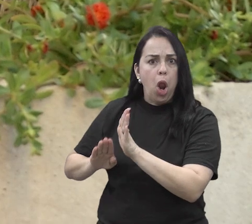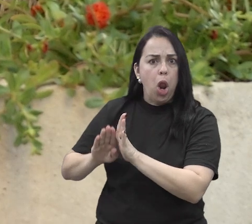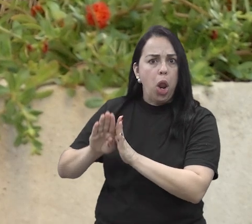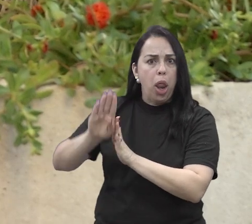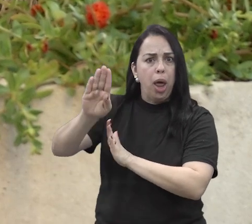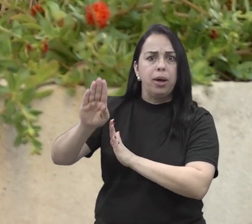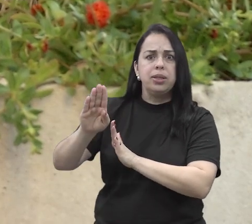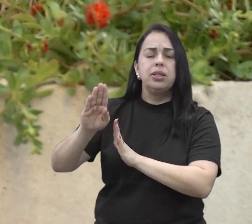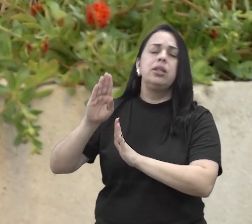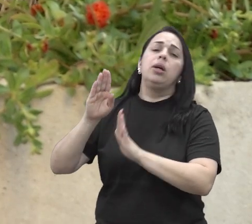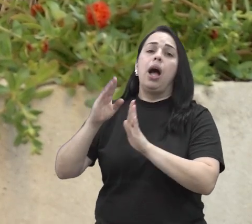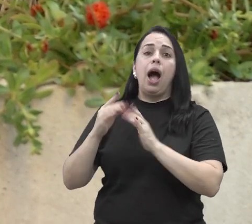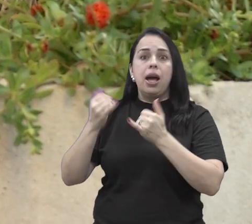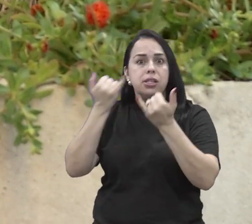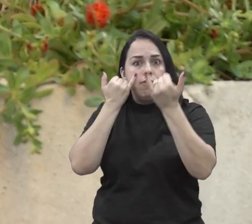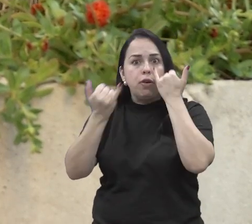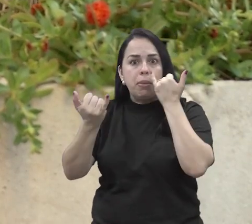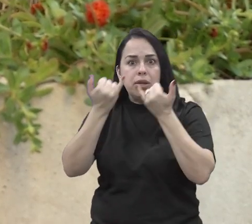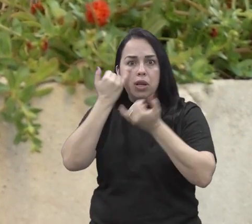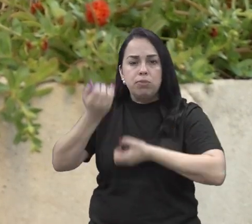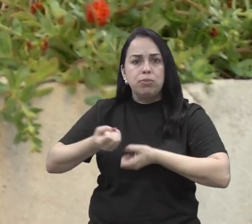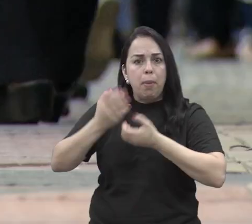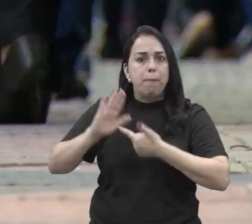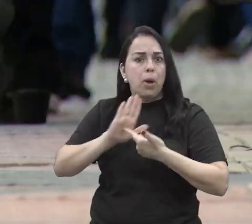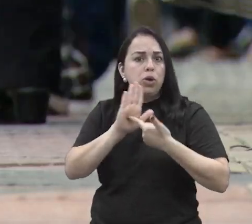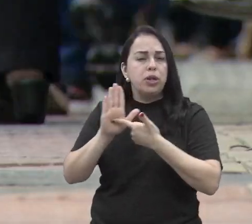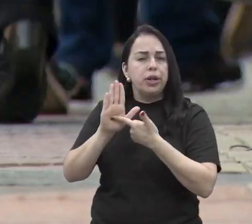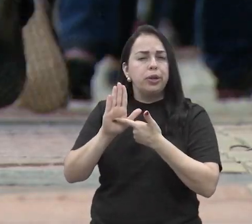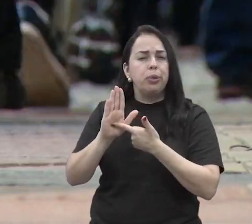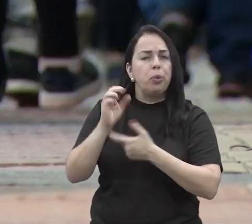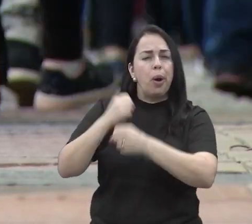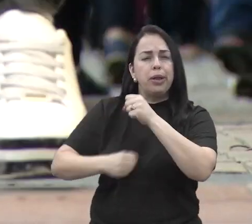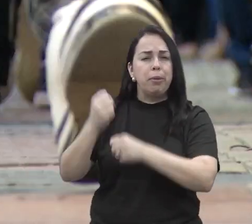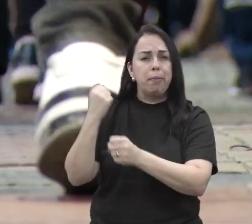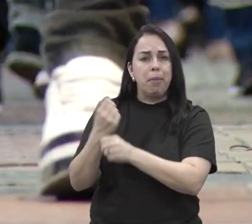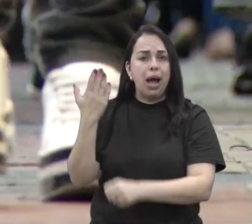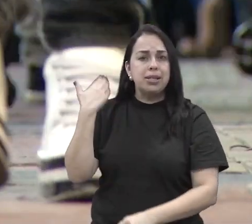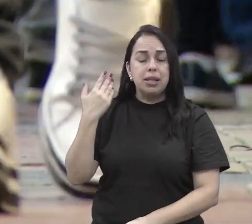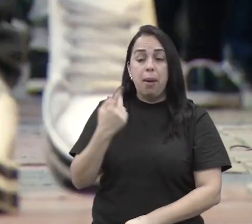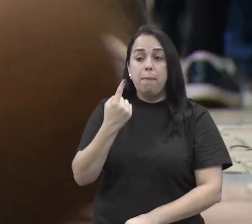do Anuário Brasileiro de Segurança Pública mostram que em 2023,